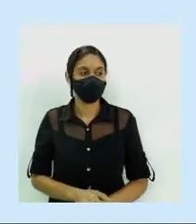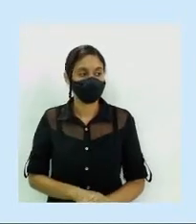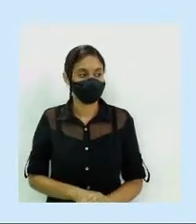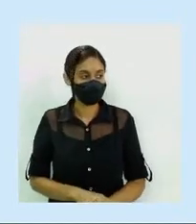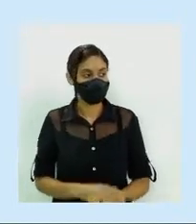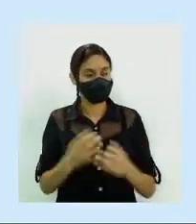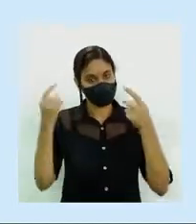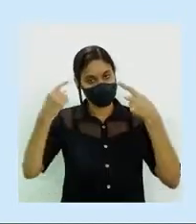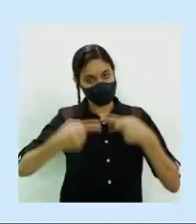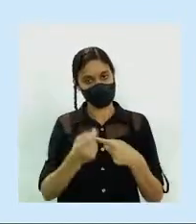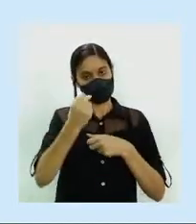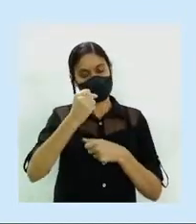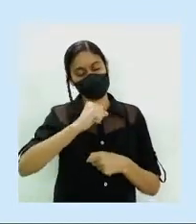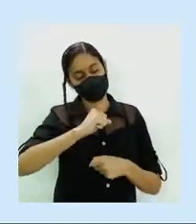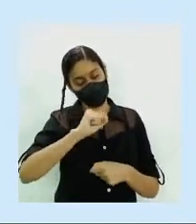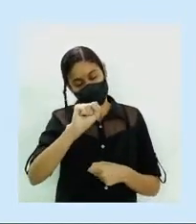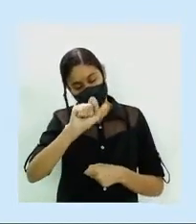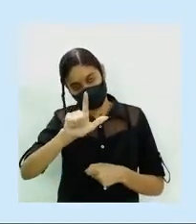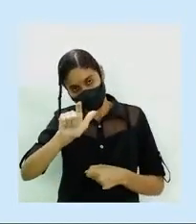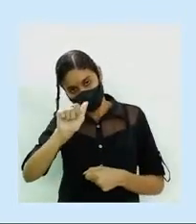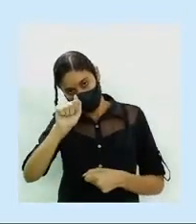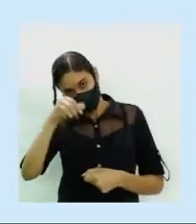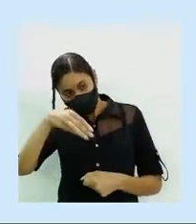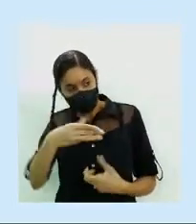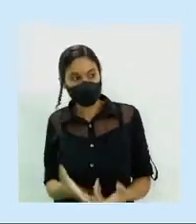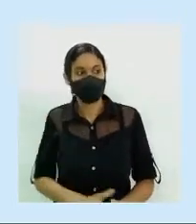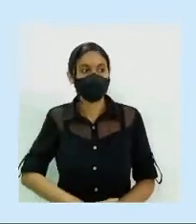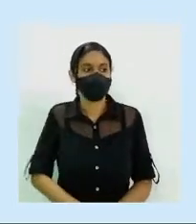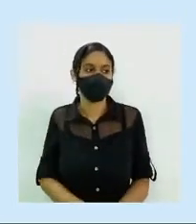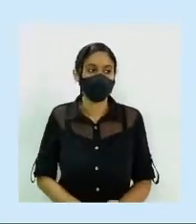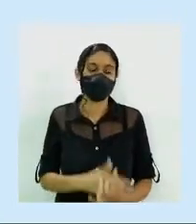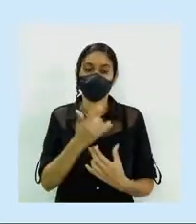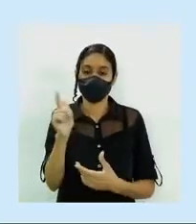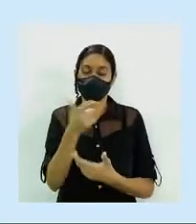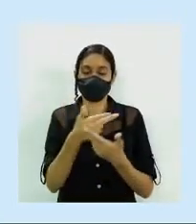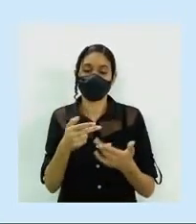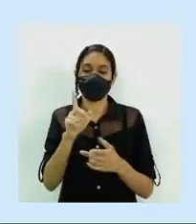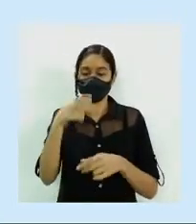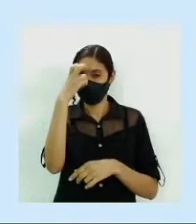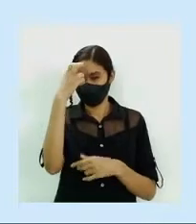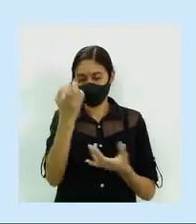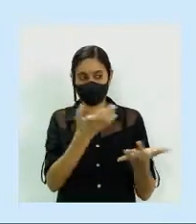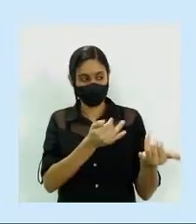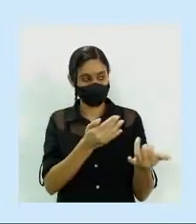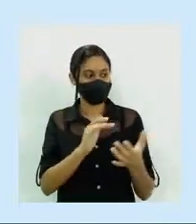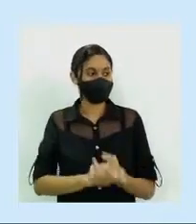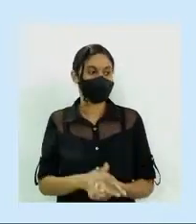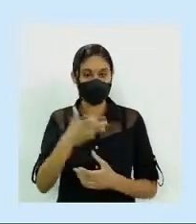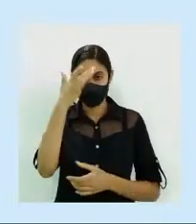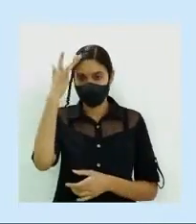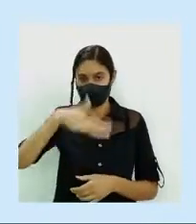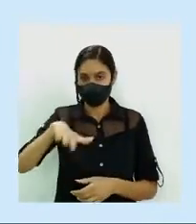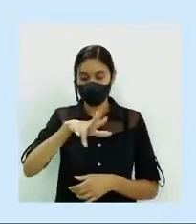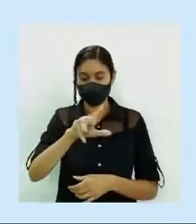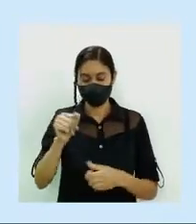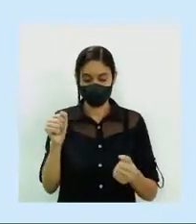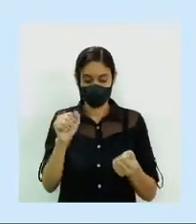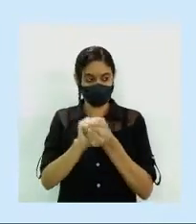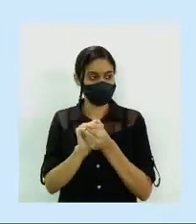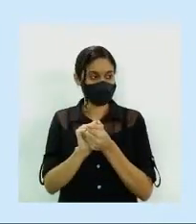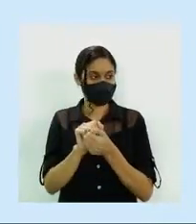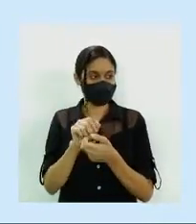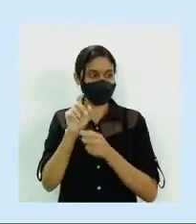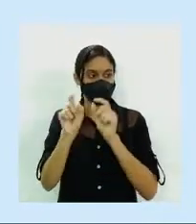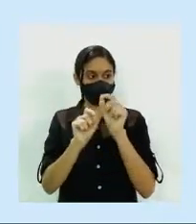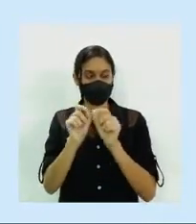na batalha de slam, né? Outra coisa, como é uma cultura juvenil, o público que vai estar ali presente são